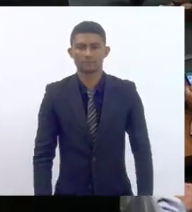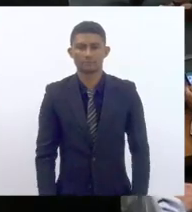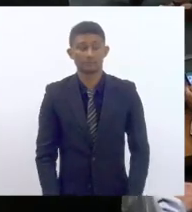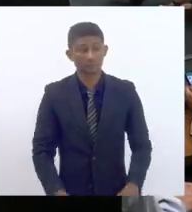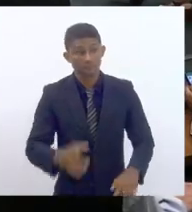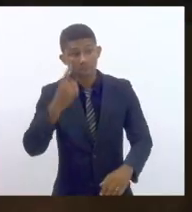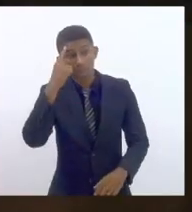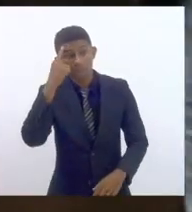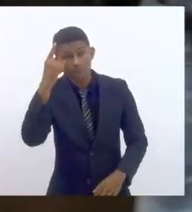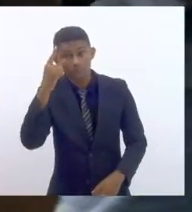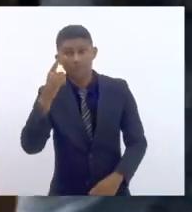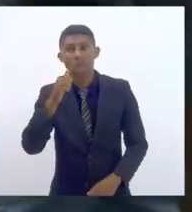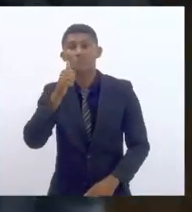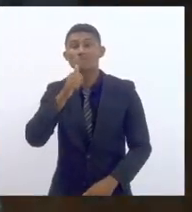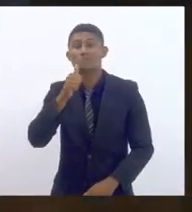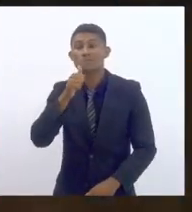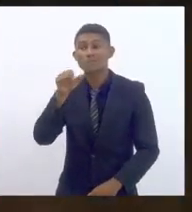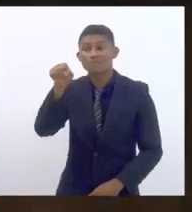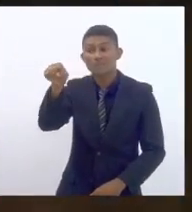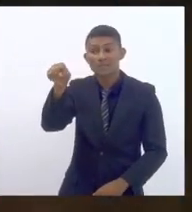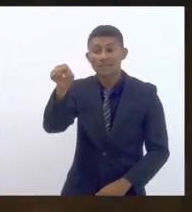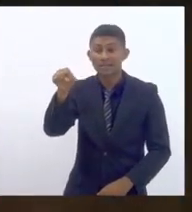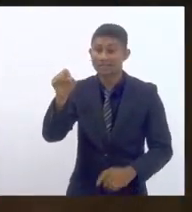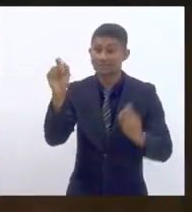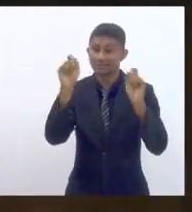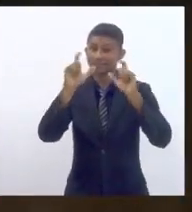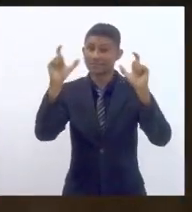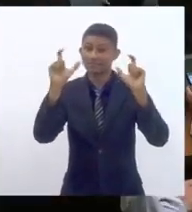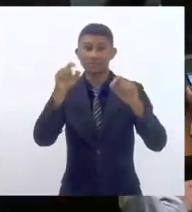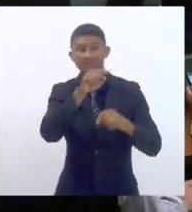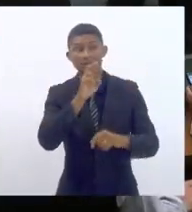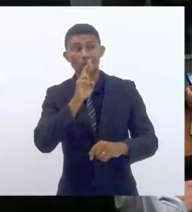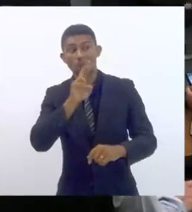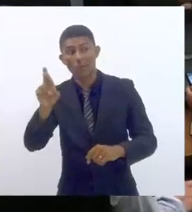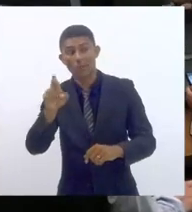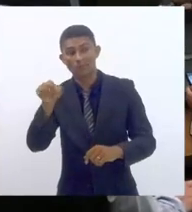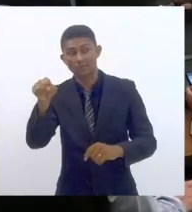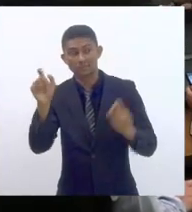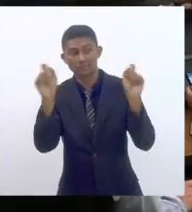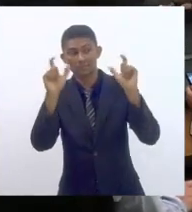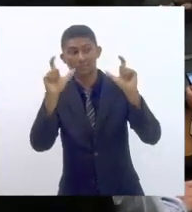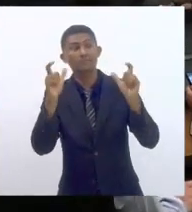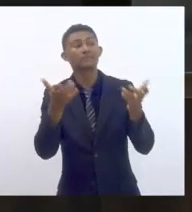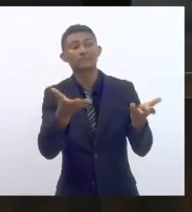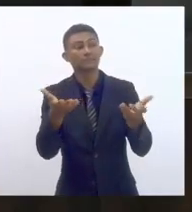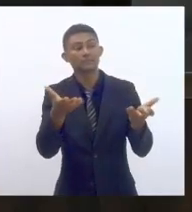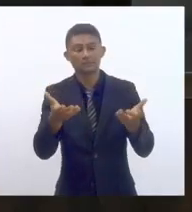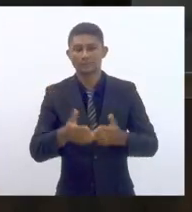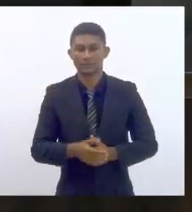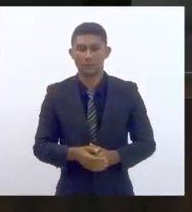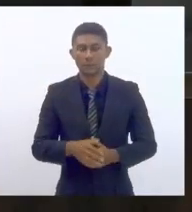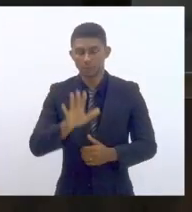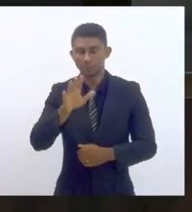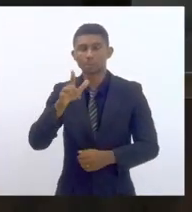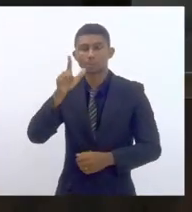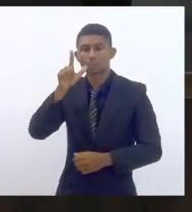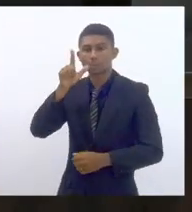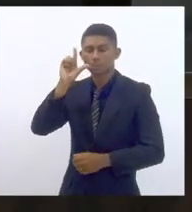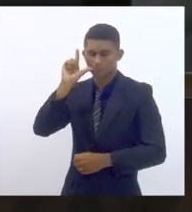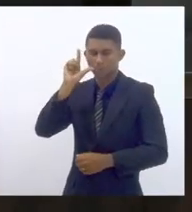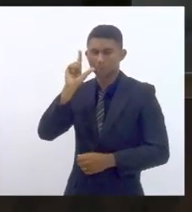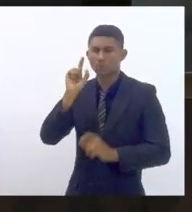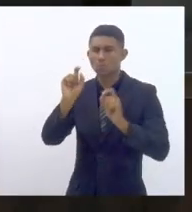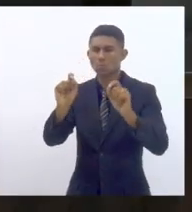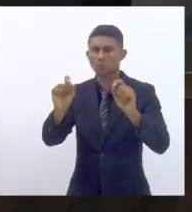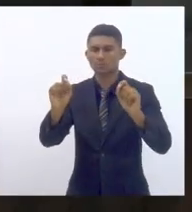Lembrando que a menina da janela está atenta pela sua resposta, hein, presidente? Então, deixa eu... ontem, agora sobre